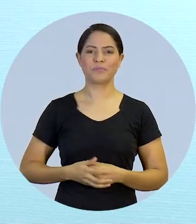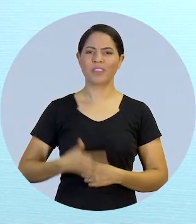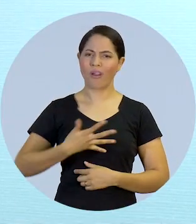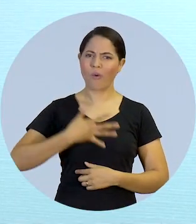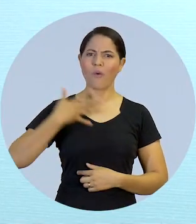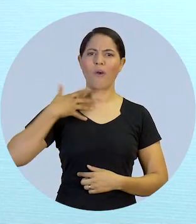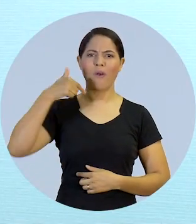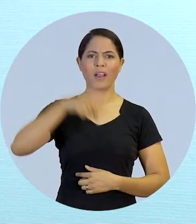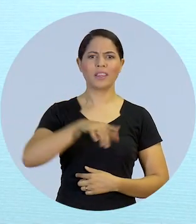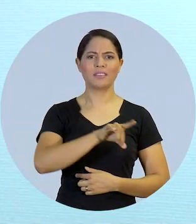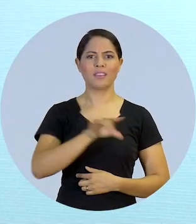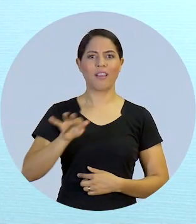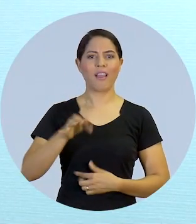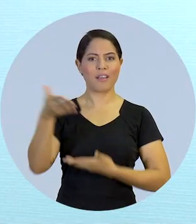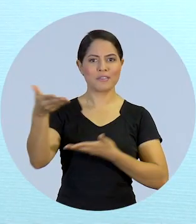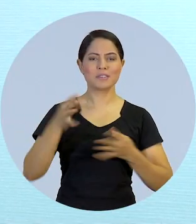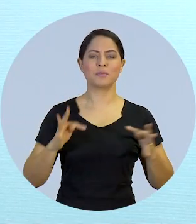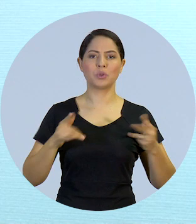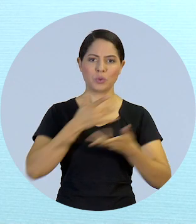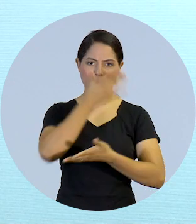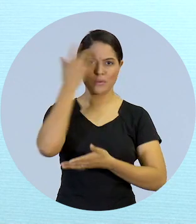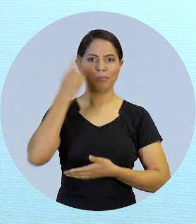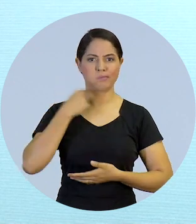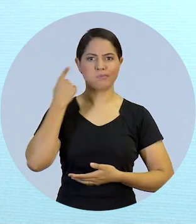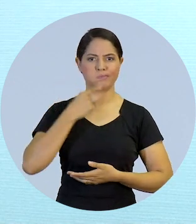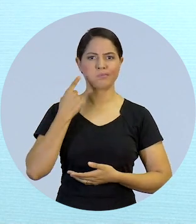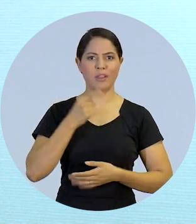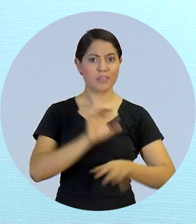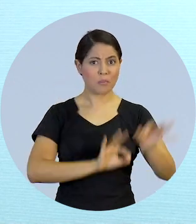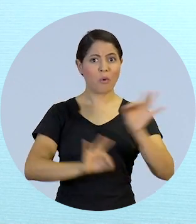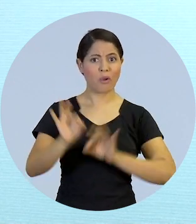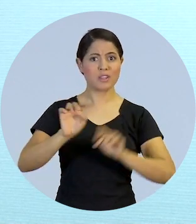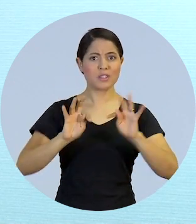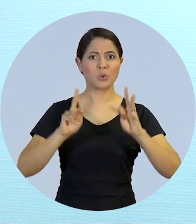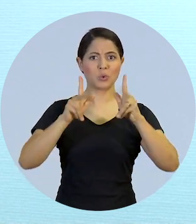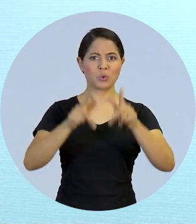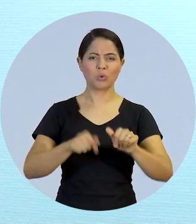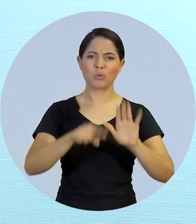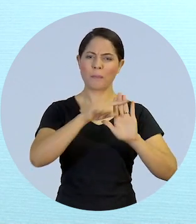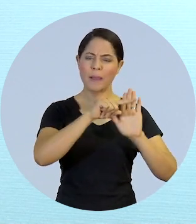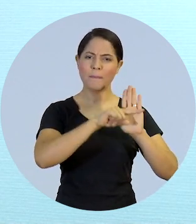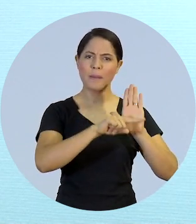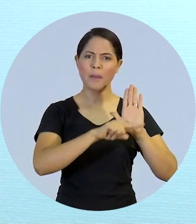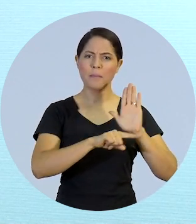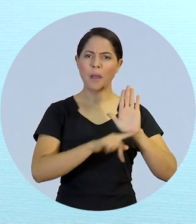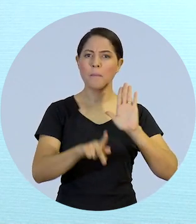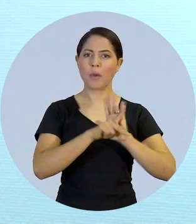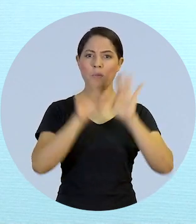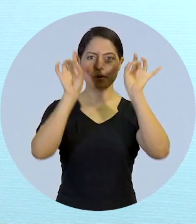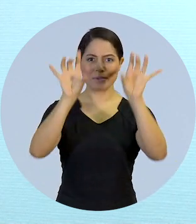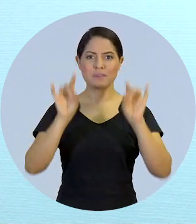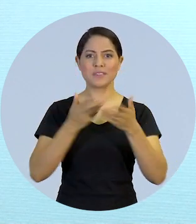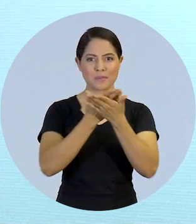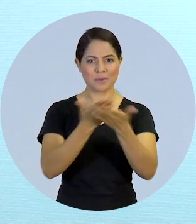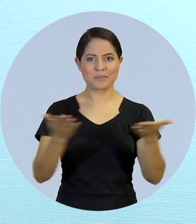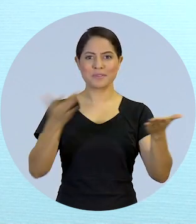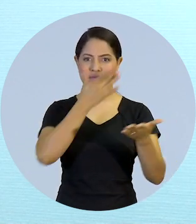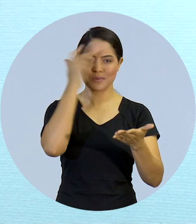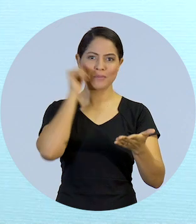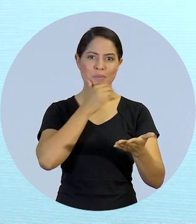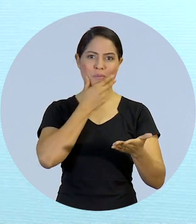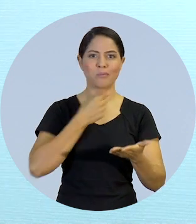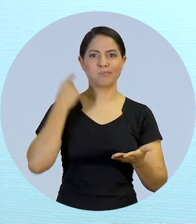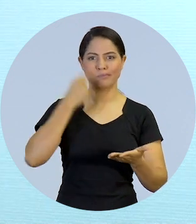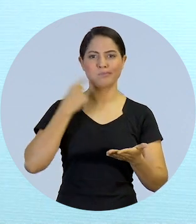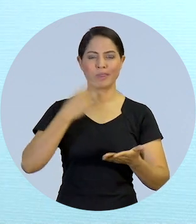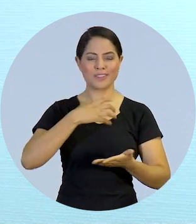receber toda a advocacia brasileira. Estamos preparando com muito carinho toda uma programação especial para que vocês, advogados e advogadas